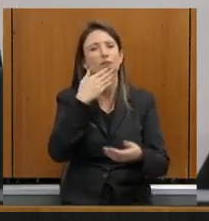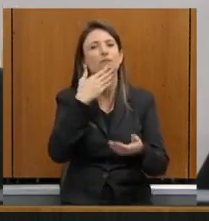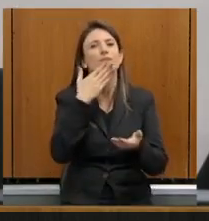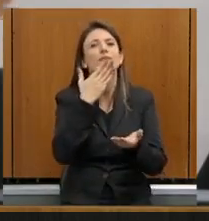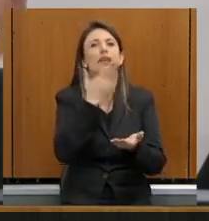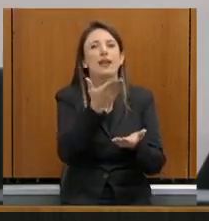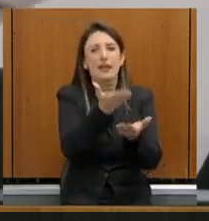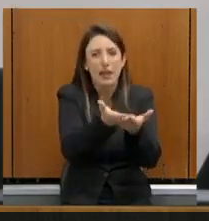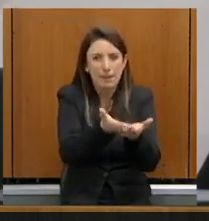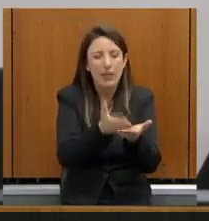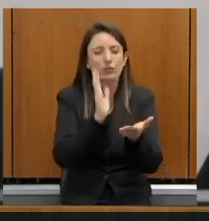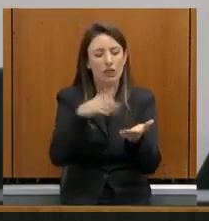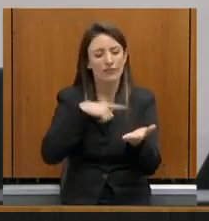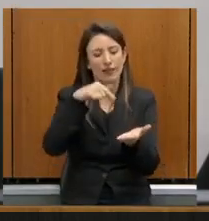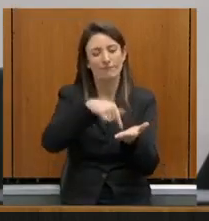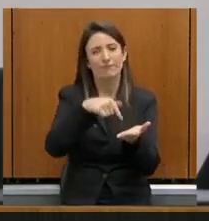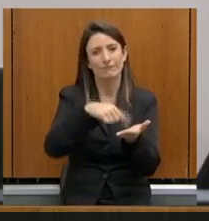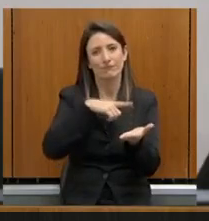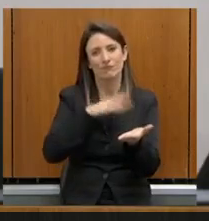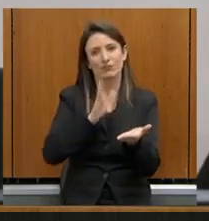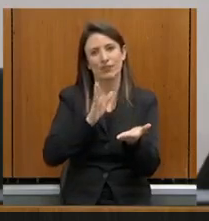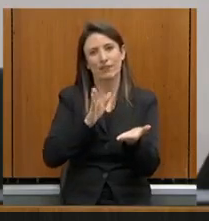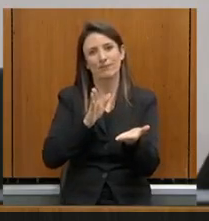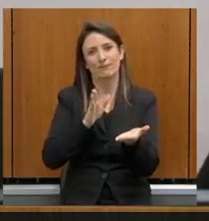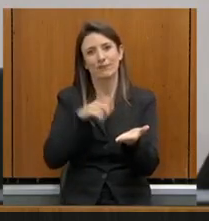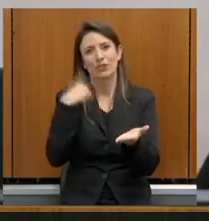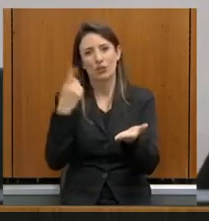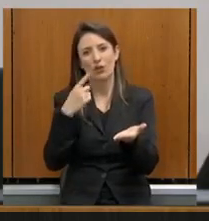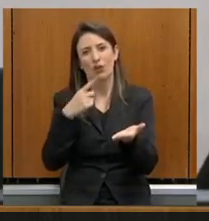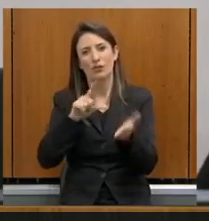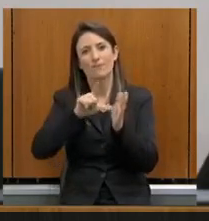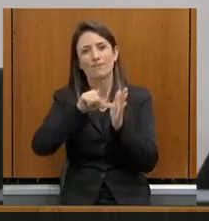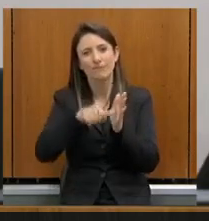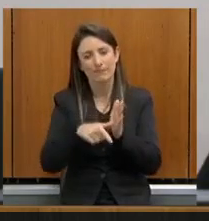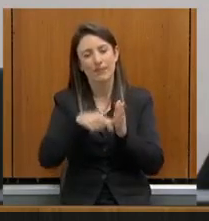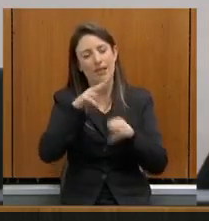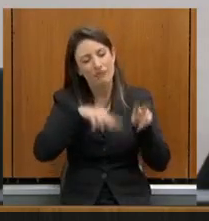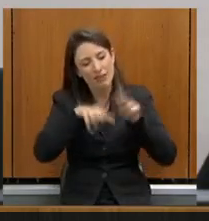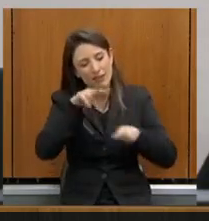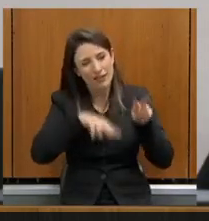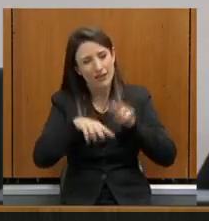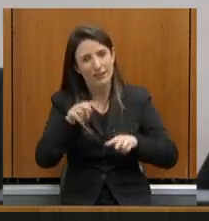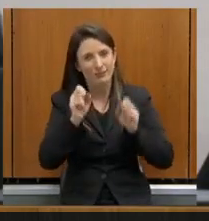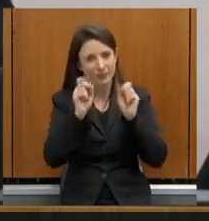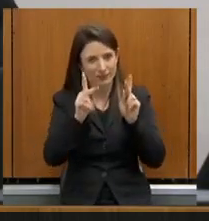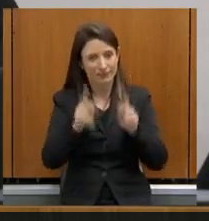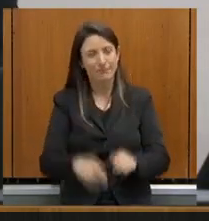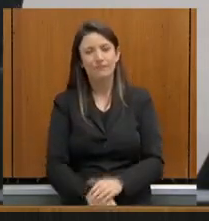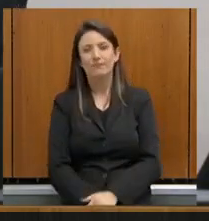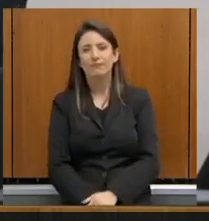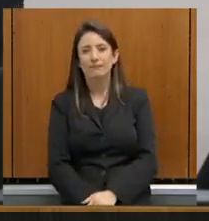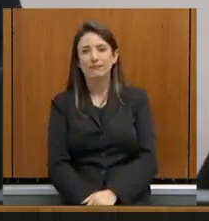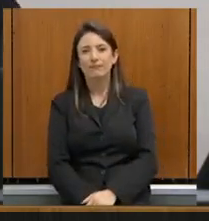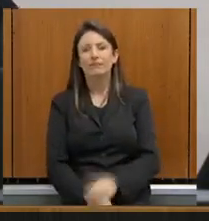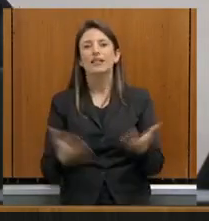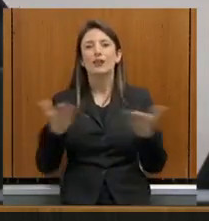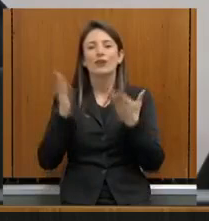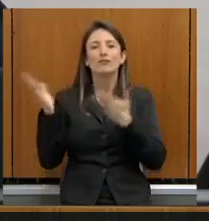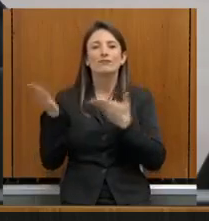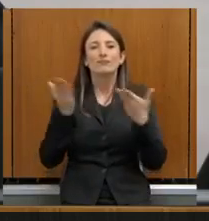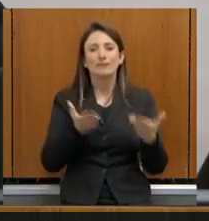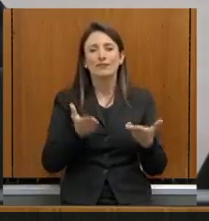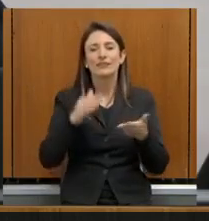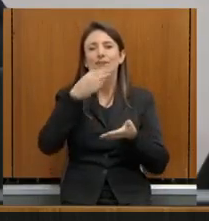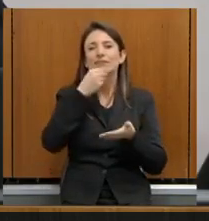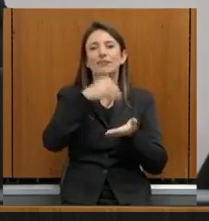mãos para que daqui a pouquinho a gente já coloque em apreciação viu com a palavra ao secretário